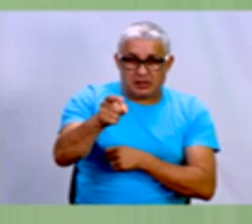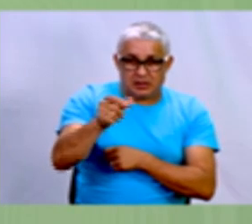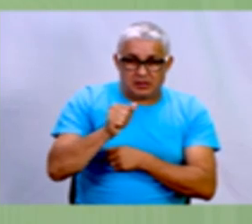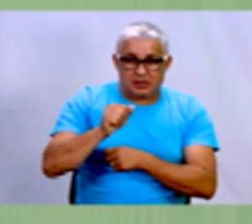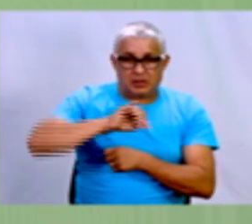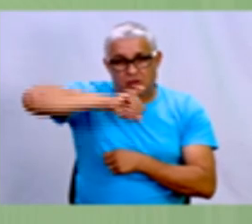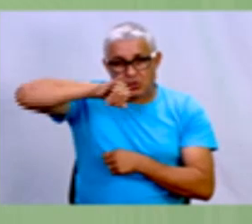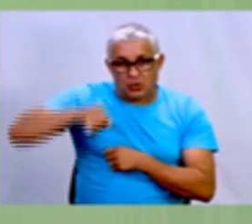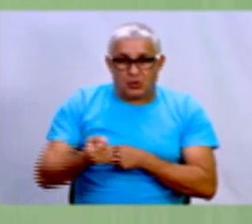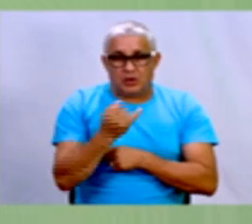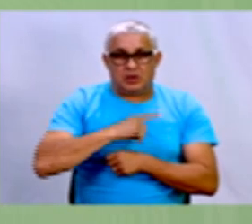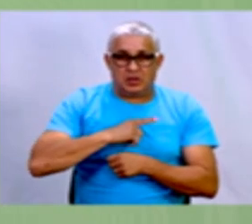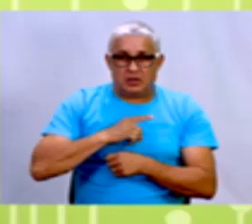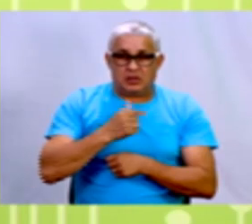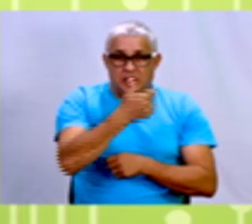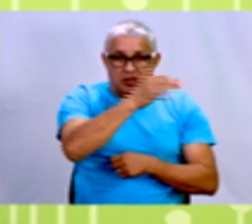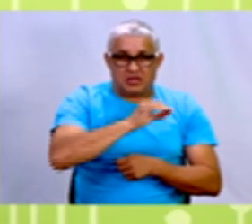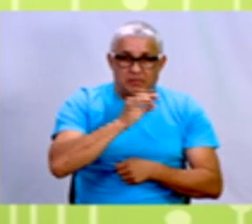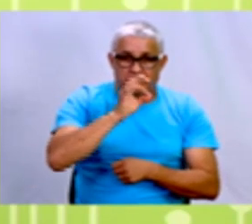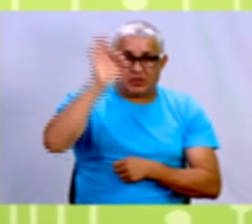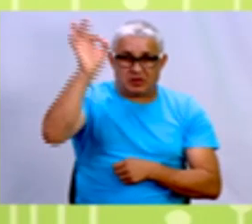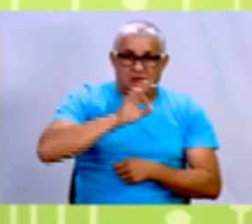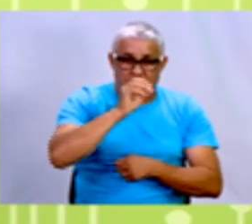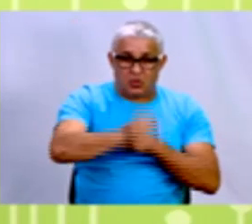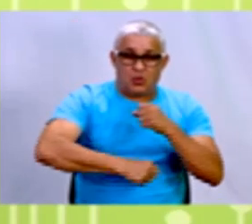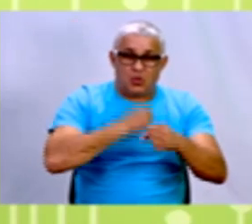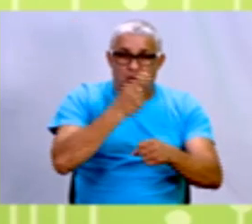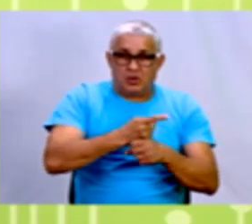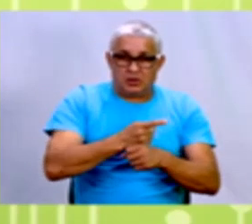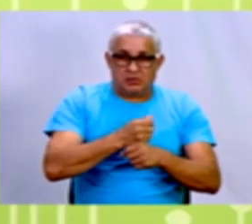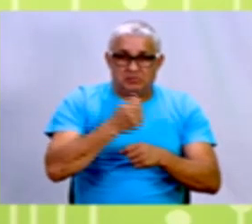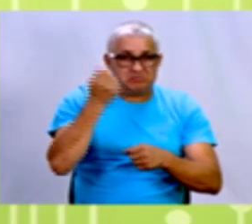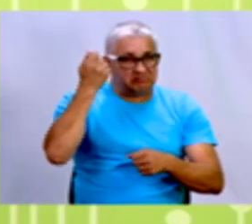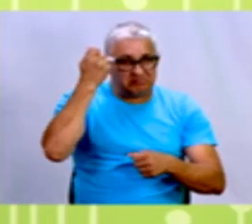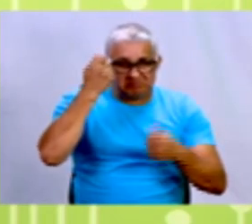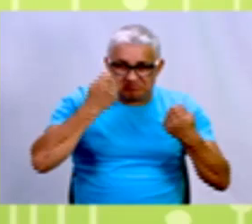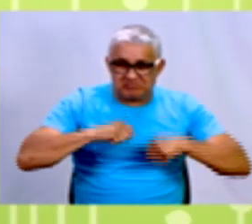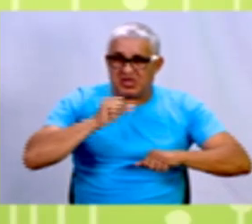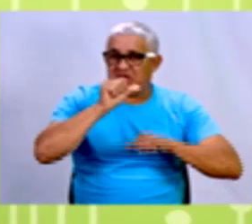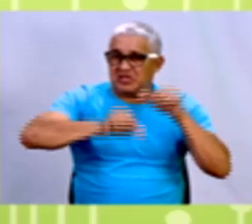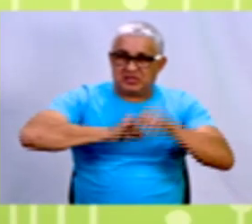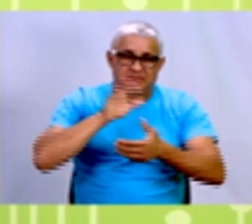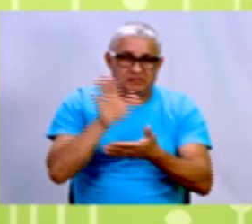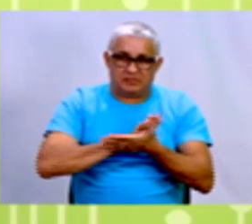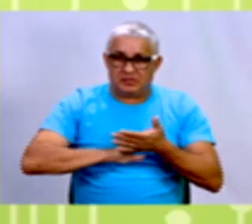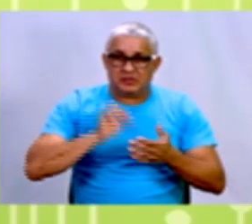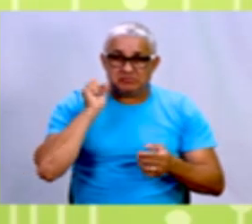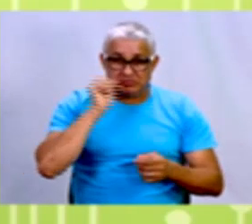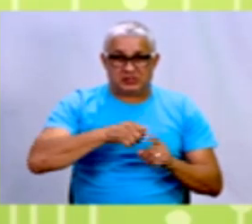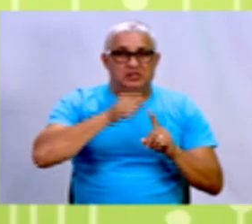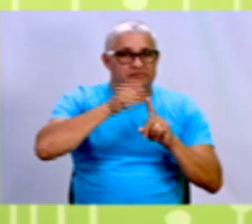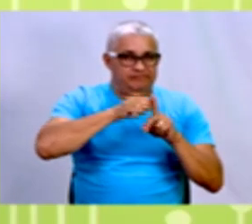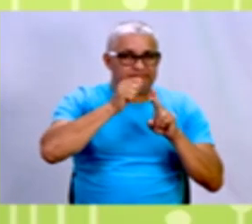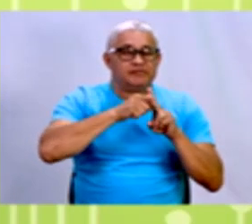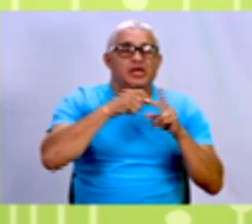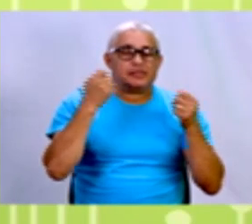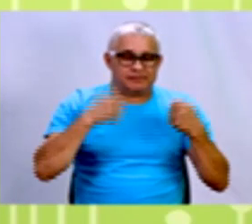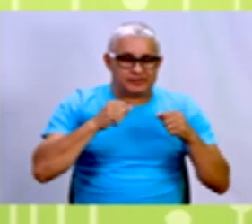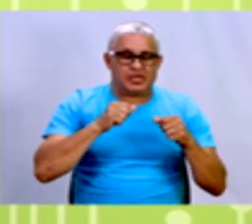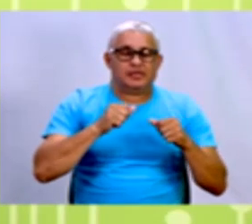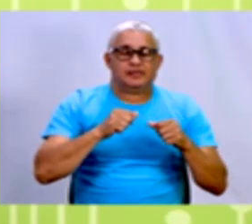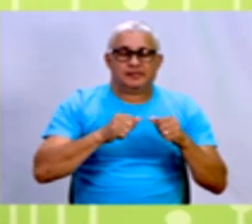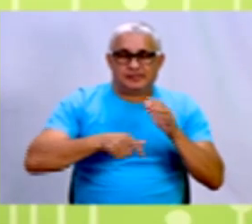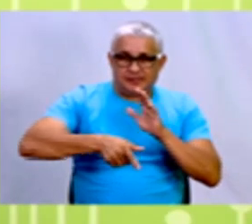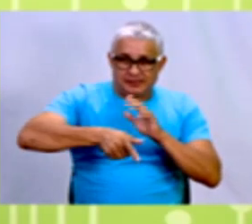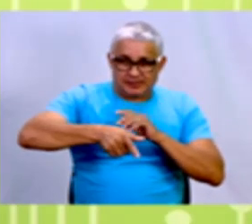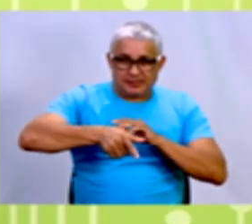ao ano. Então, a gente não precisa transformar nada, tá? Se tivesse a taxa de juros mensal, a gente ia ter que fazer uma conta aí antes